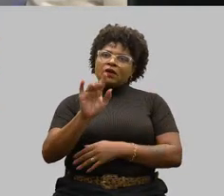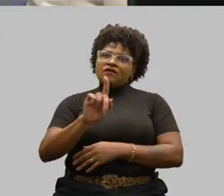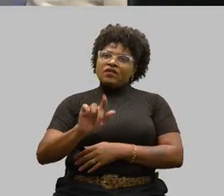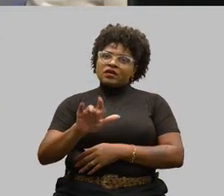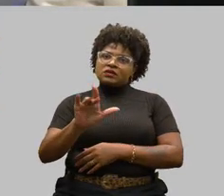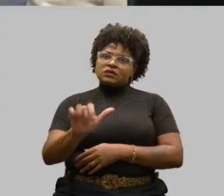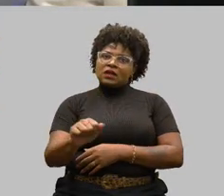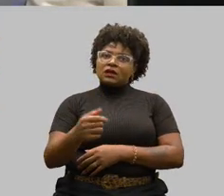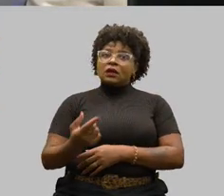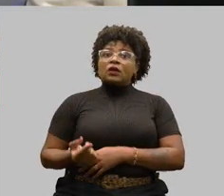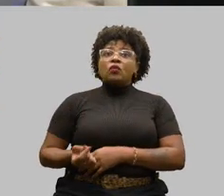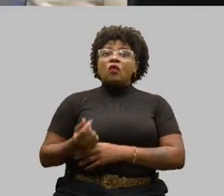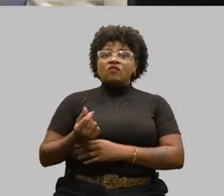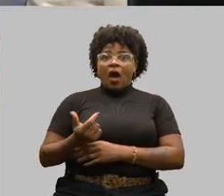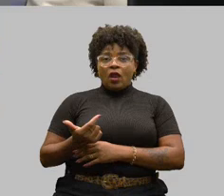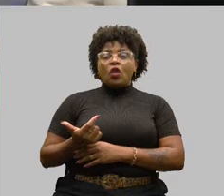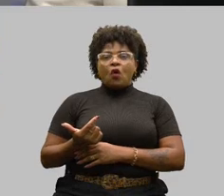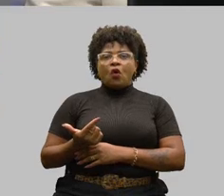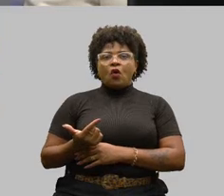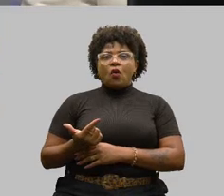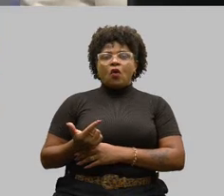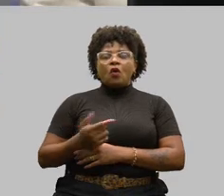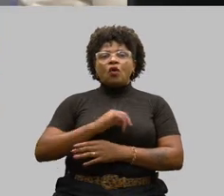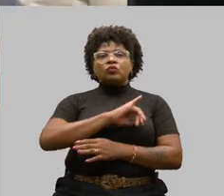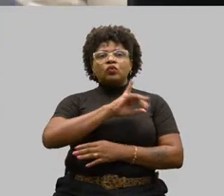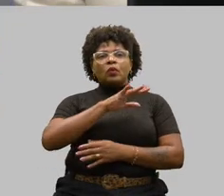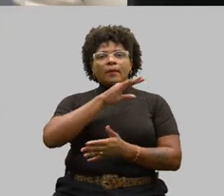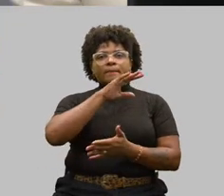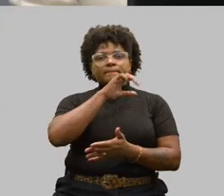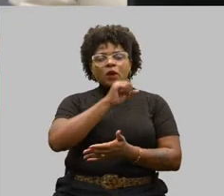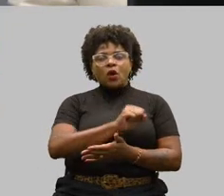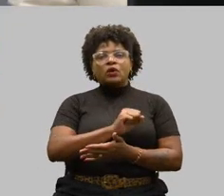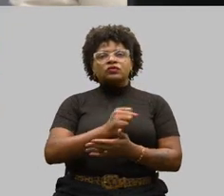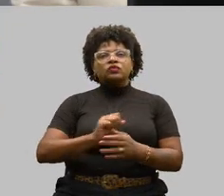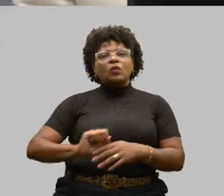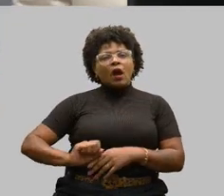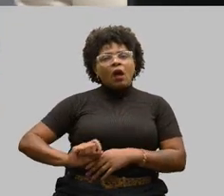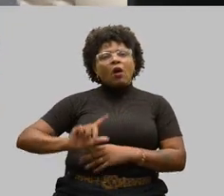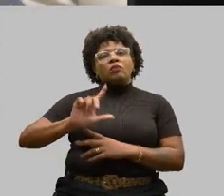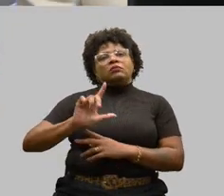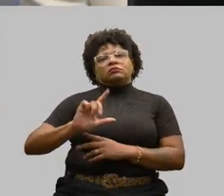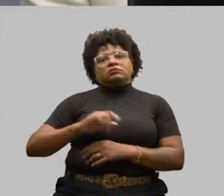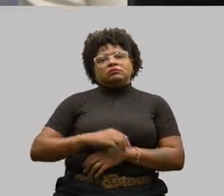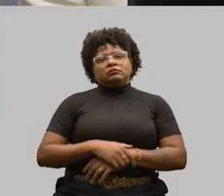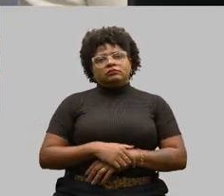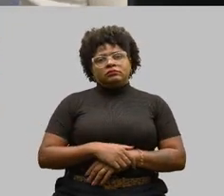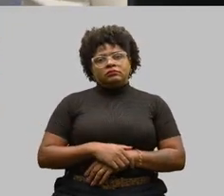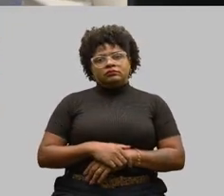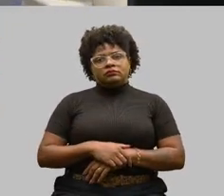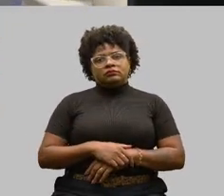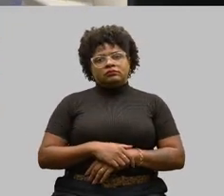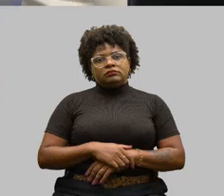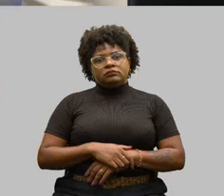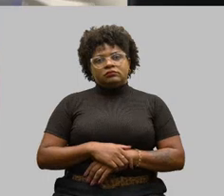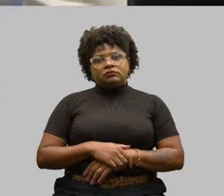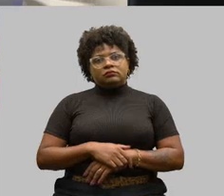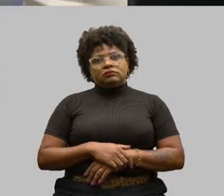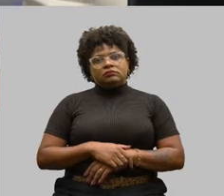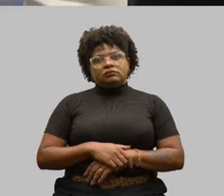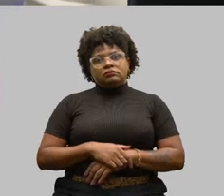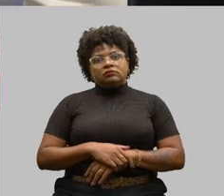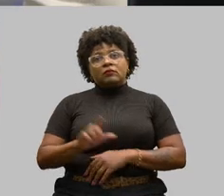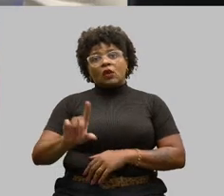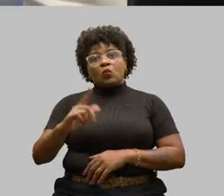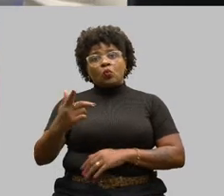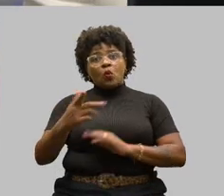de isenção seja aumentado que é de muita importância um outro projeto que é o projeto